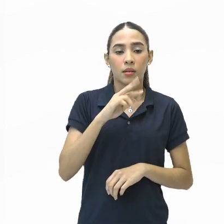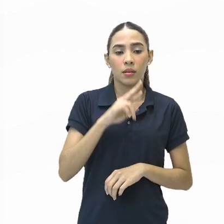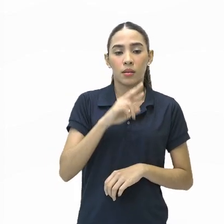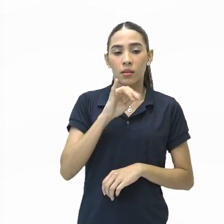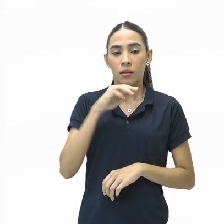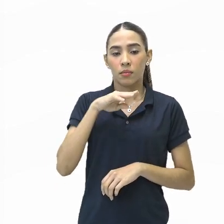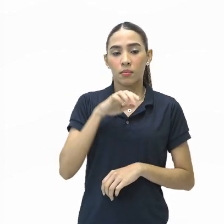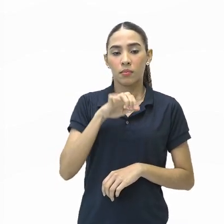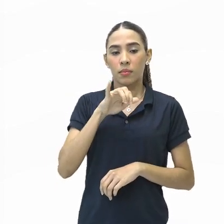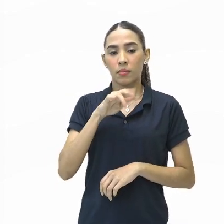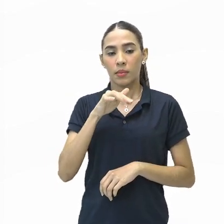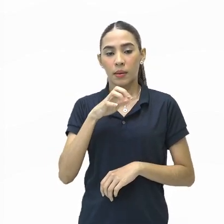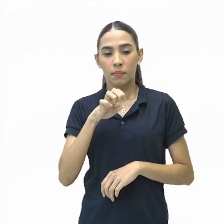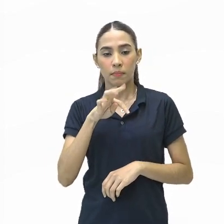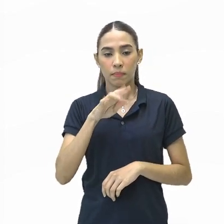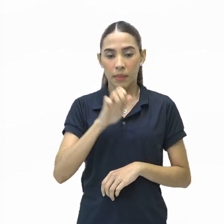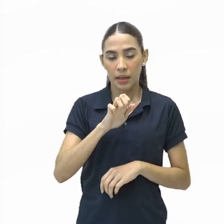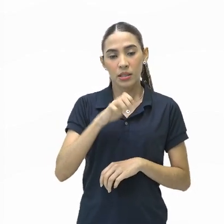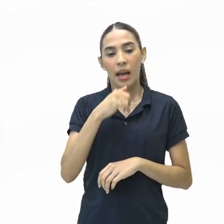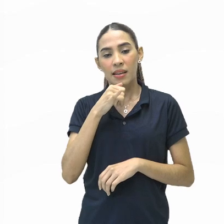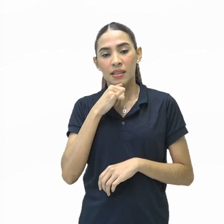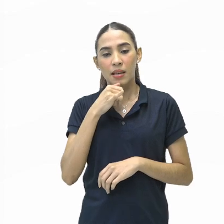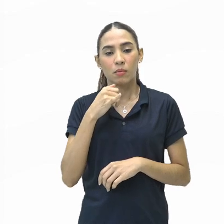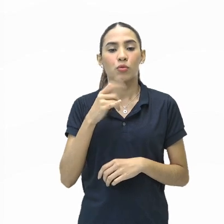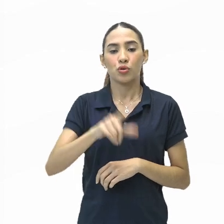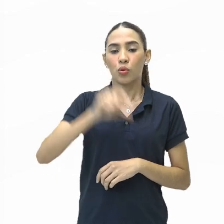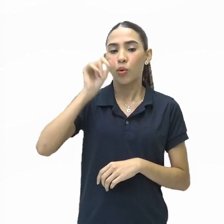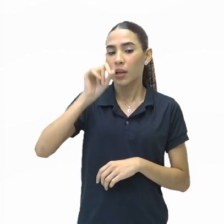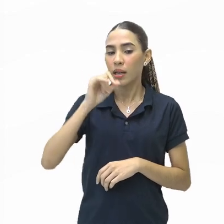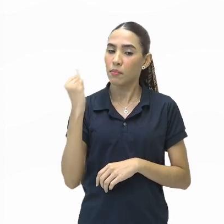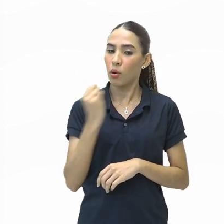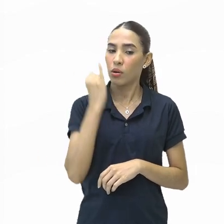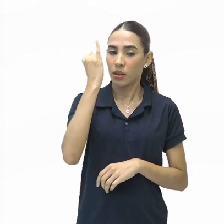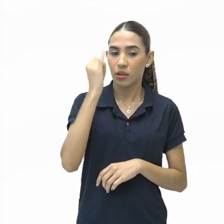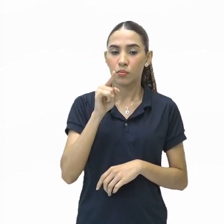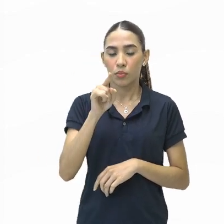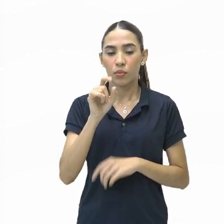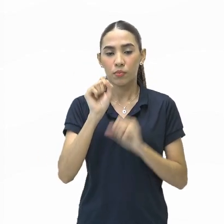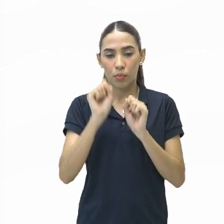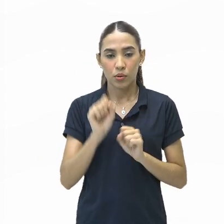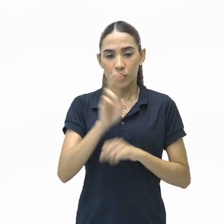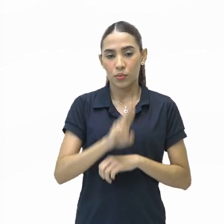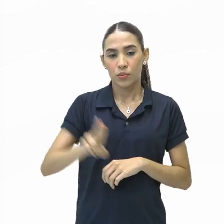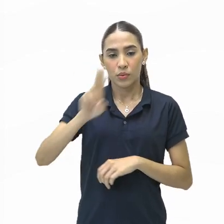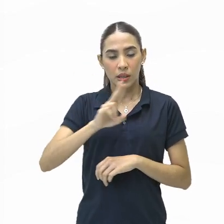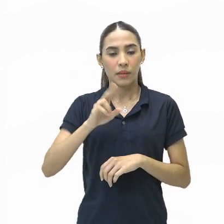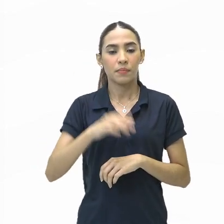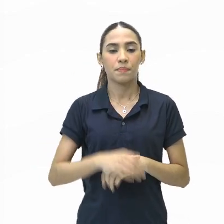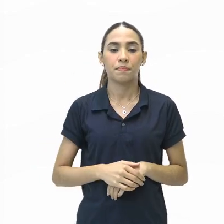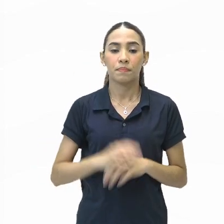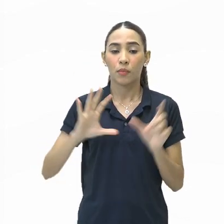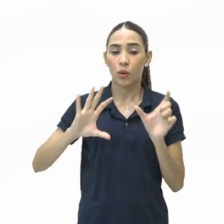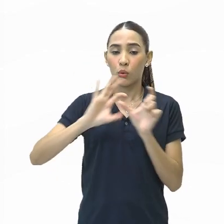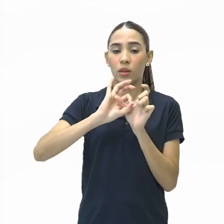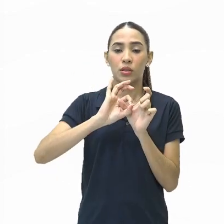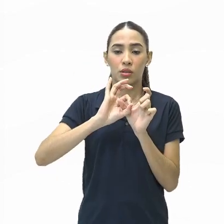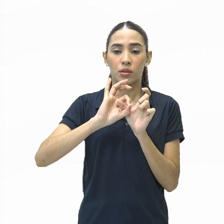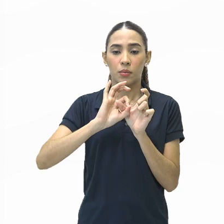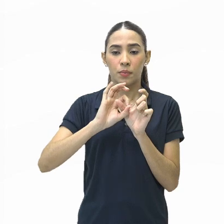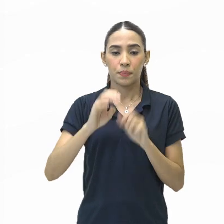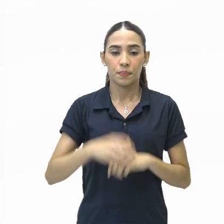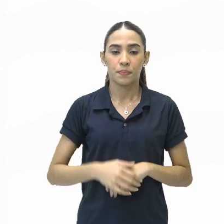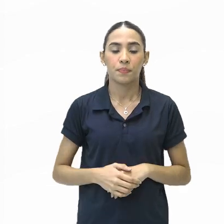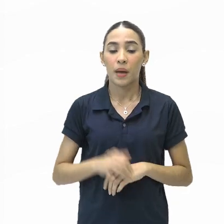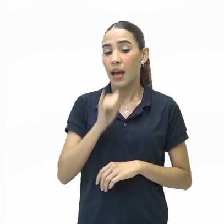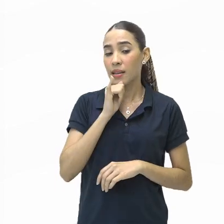de prioridade. Você quer colocar algo como prioridade ou como relevância, você pode utilizar qualquer um desses conectivos, né? Ou esse que nós colocamos